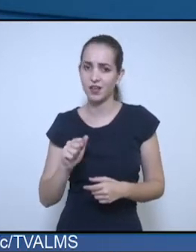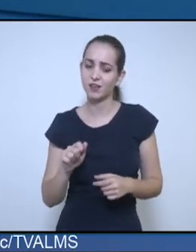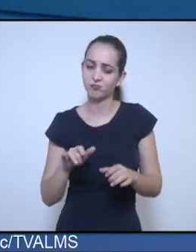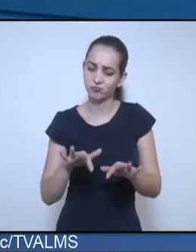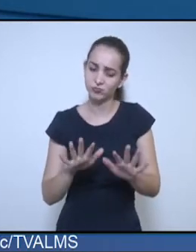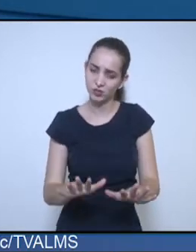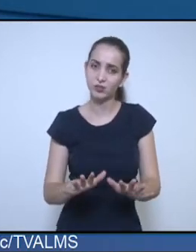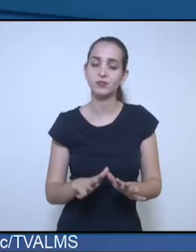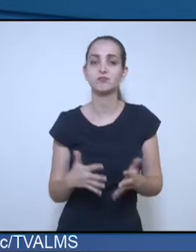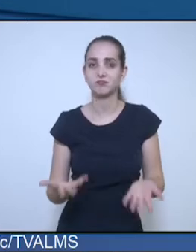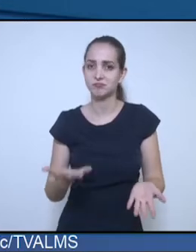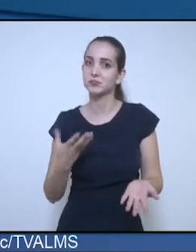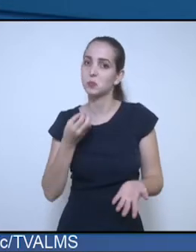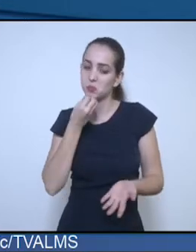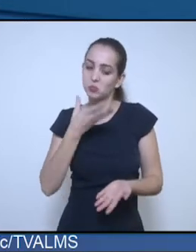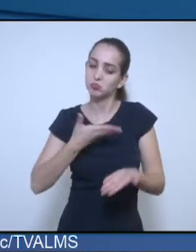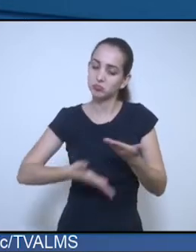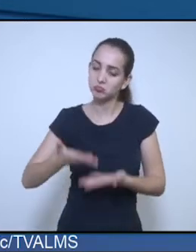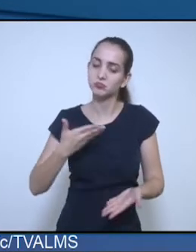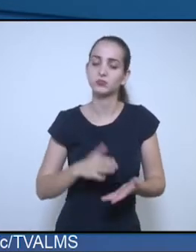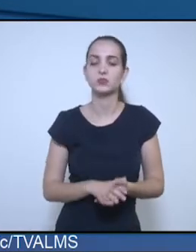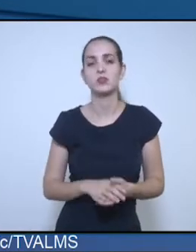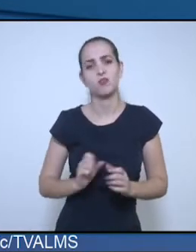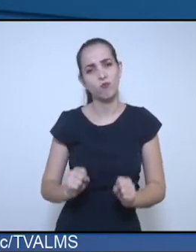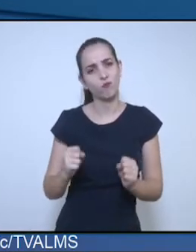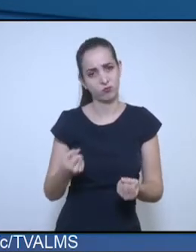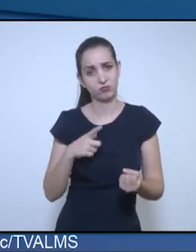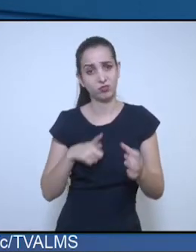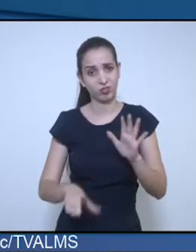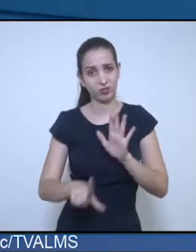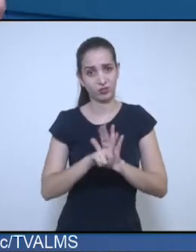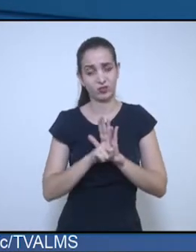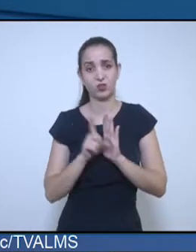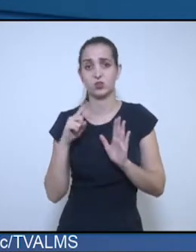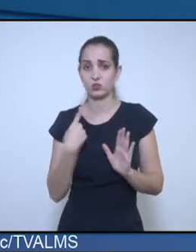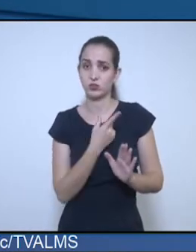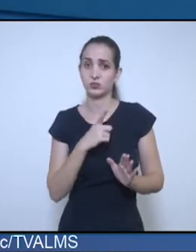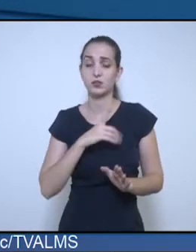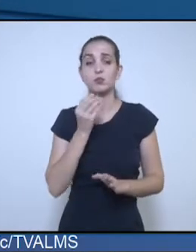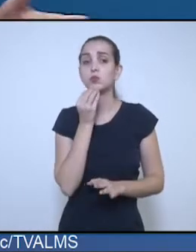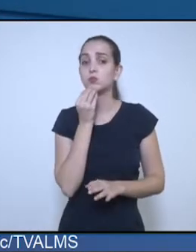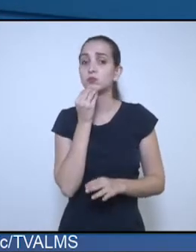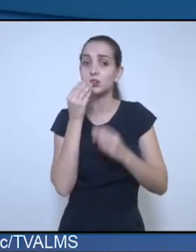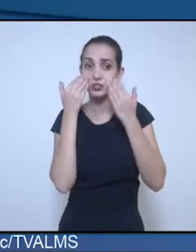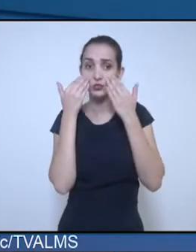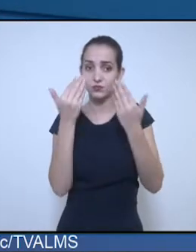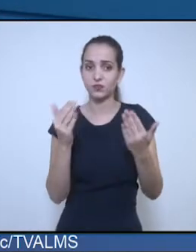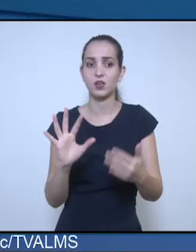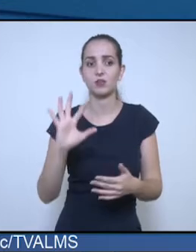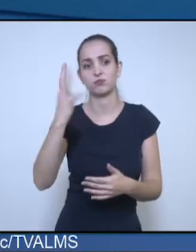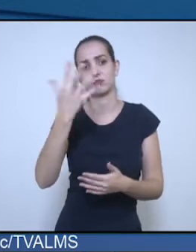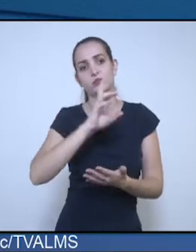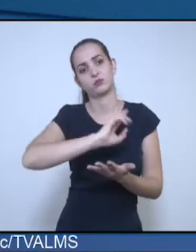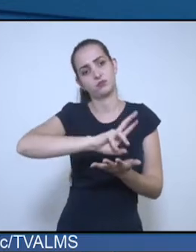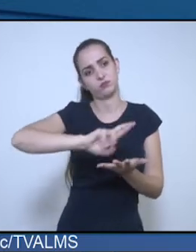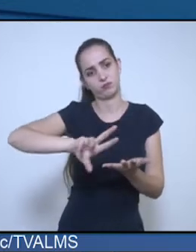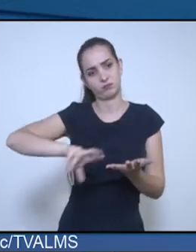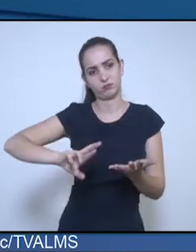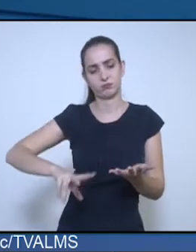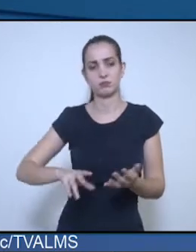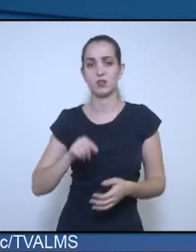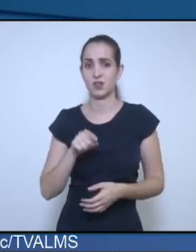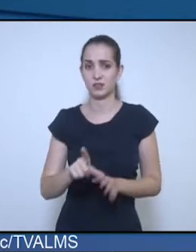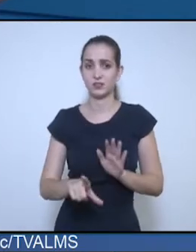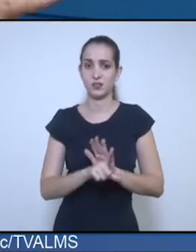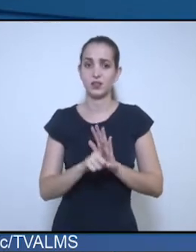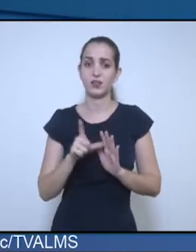Então, senhor presidente, através de força de lei, é que nós temos a oportunidade de ver acontecer as coisas. Essa